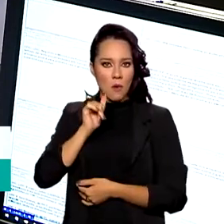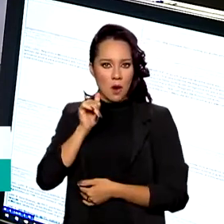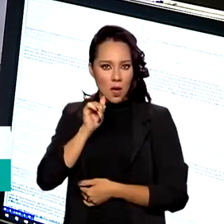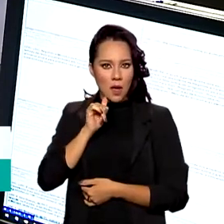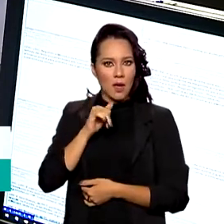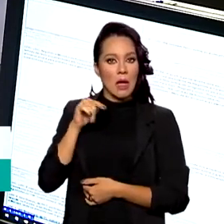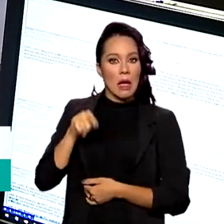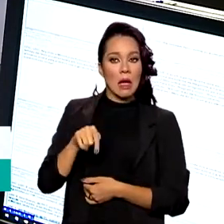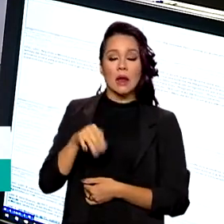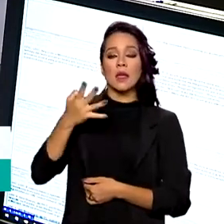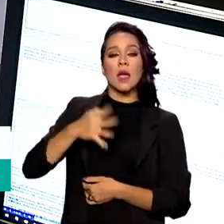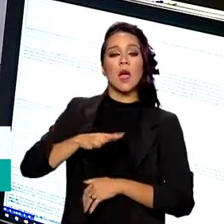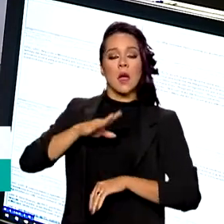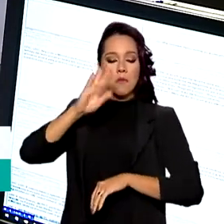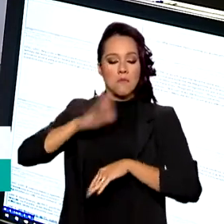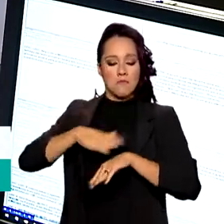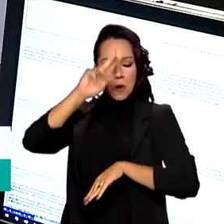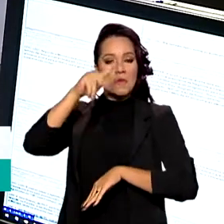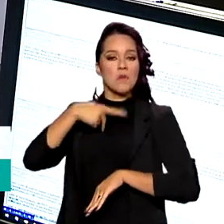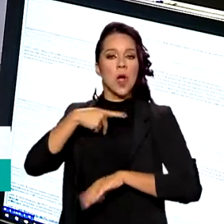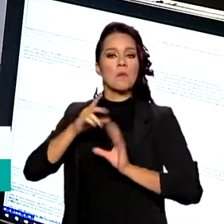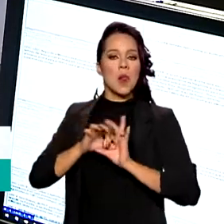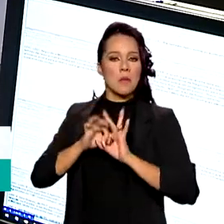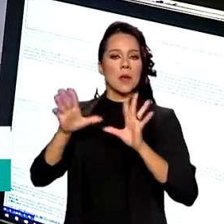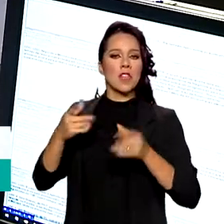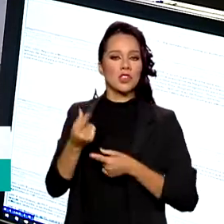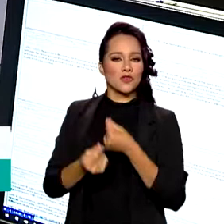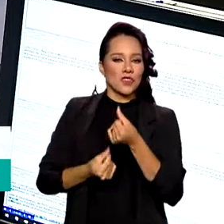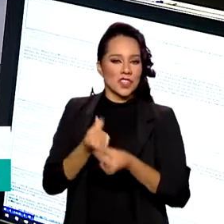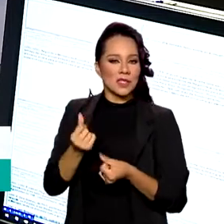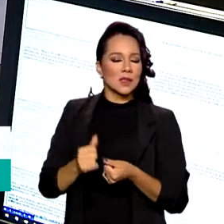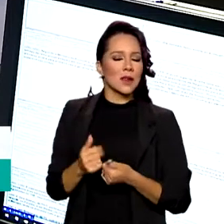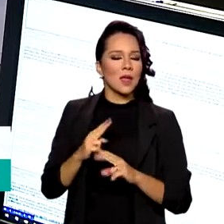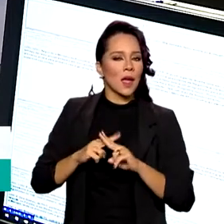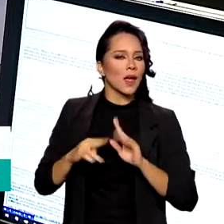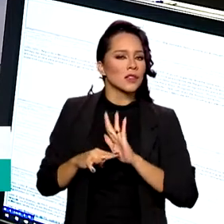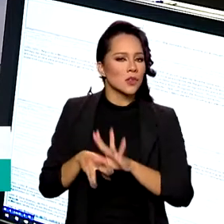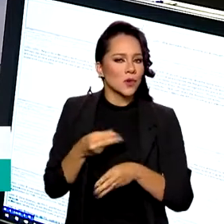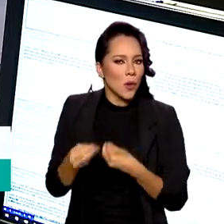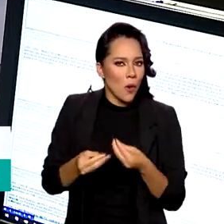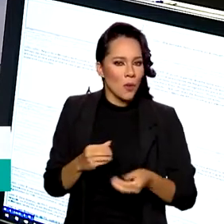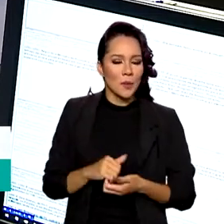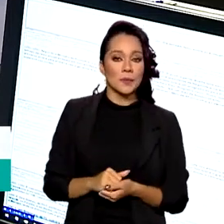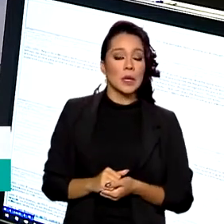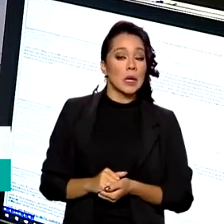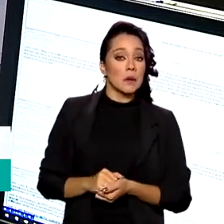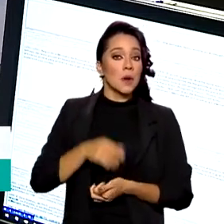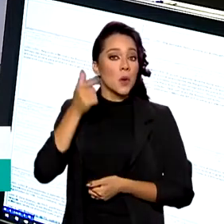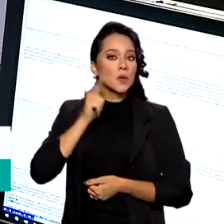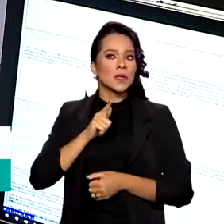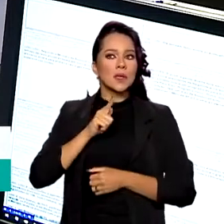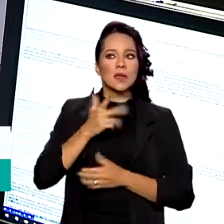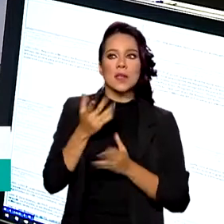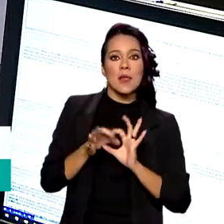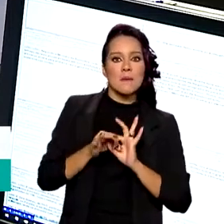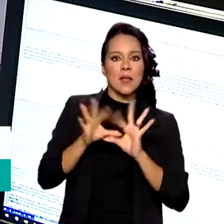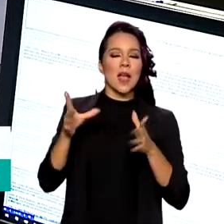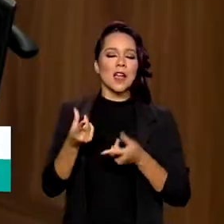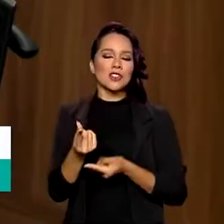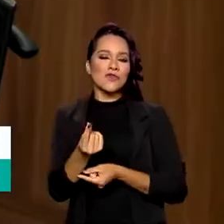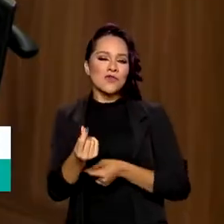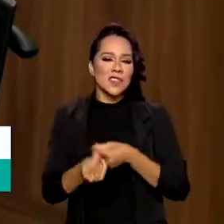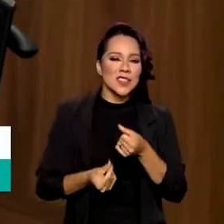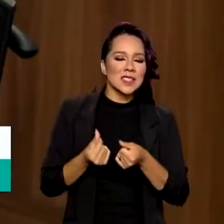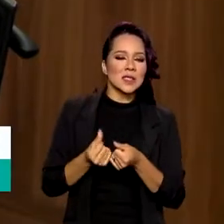cada vez mais busca sua independência e onde a caixa entra com isso nessa busca da independência financeira nós